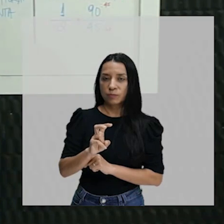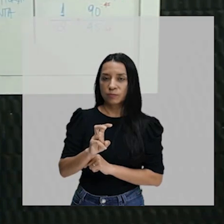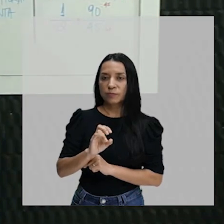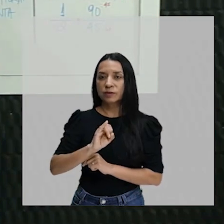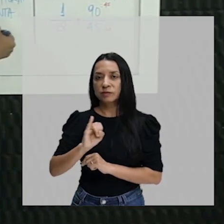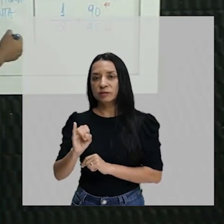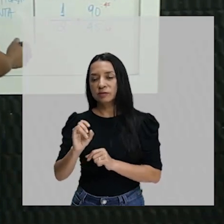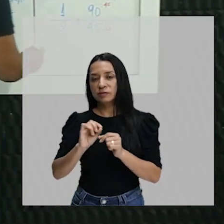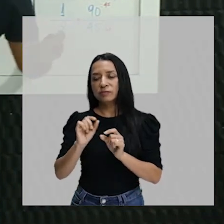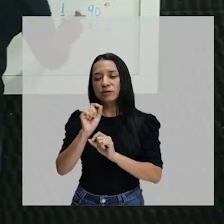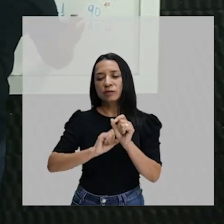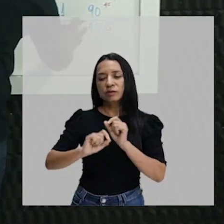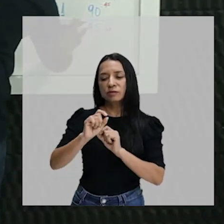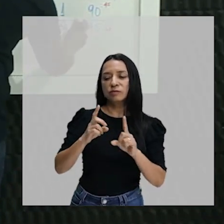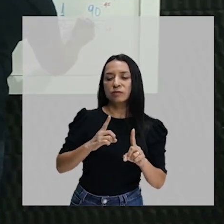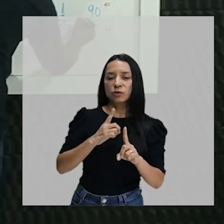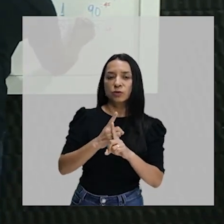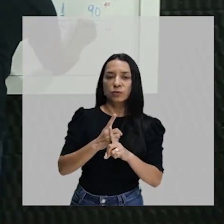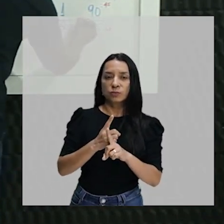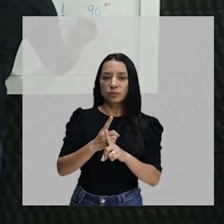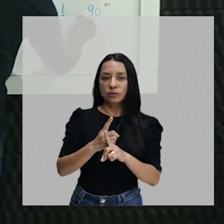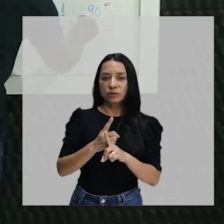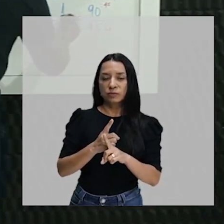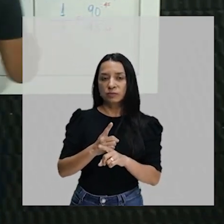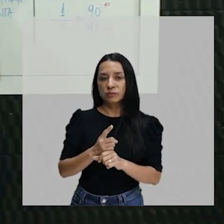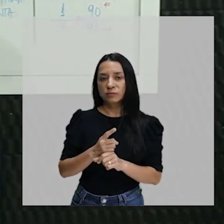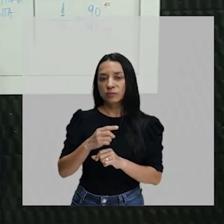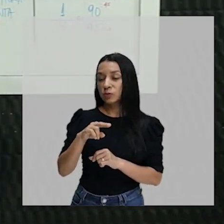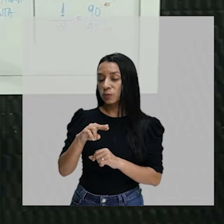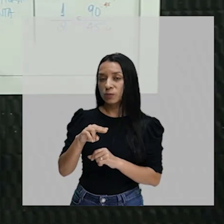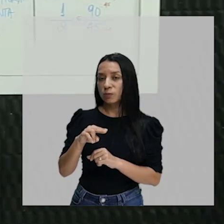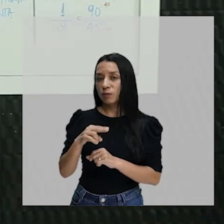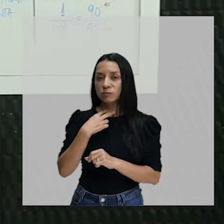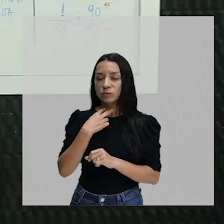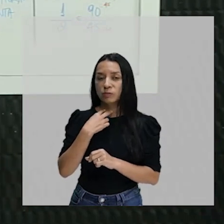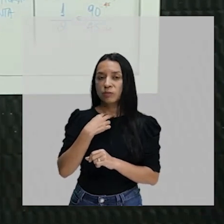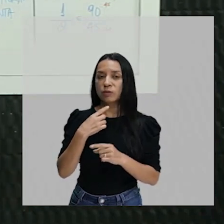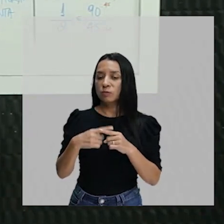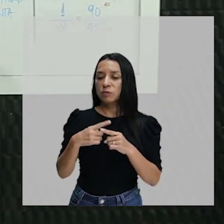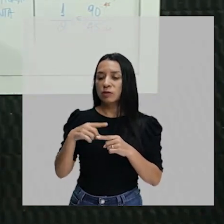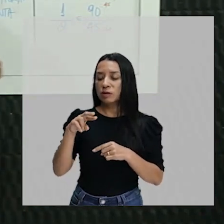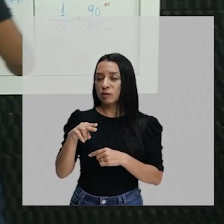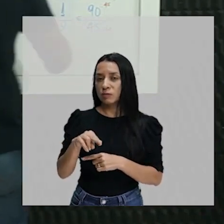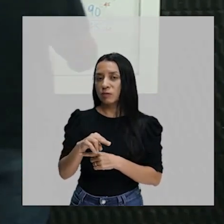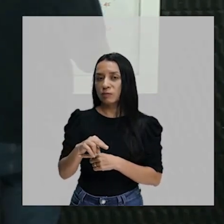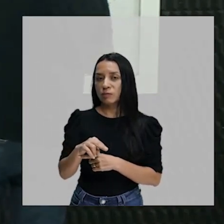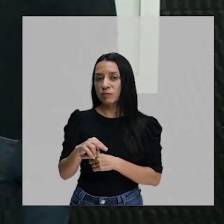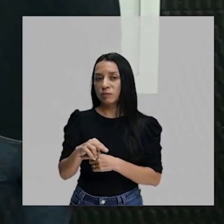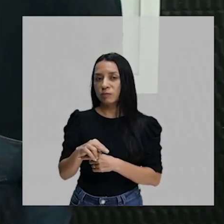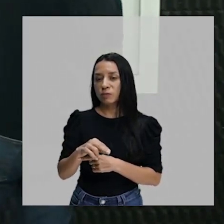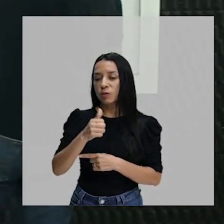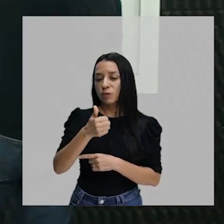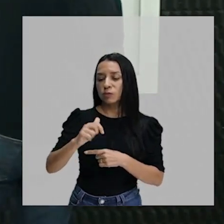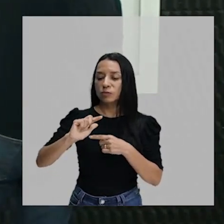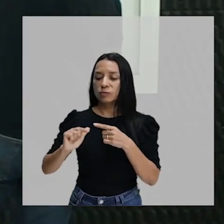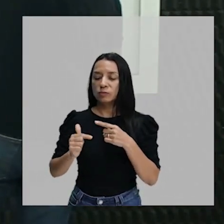você fizer isso você vai encontrar nem vou botar o igual ainda porque eu não posso colocar que isso é igual Se eu colocar um